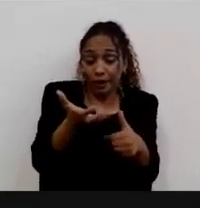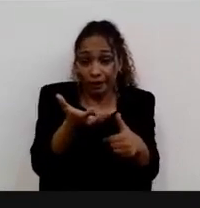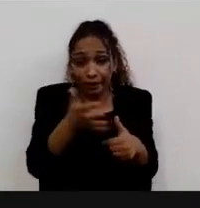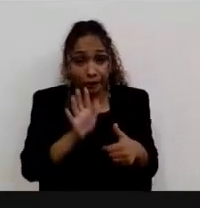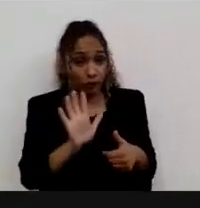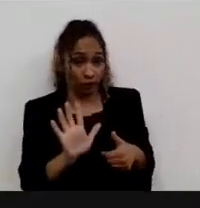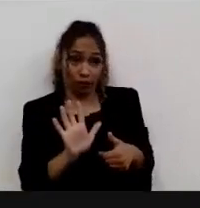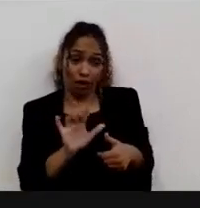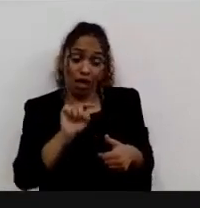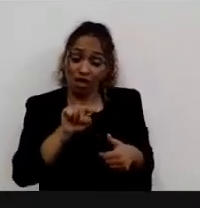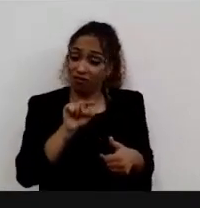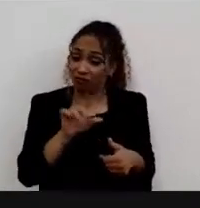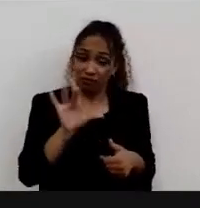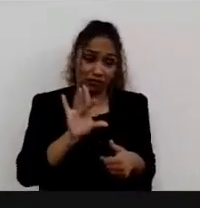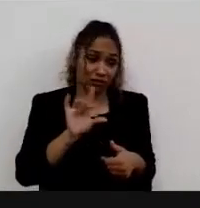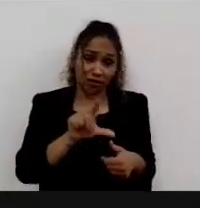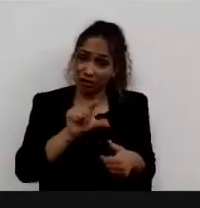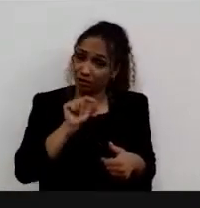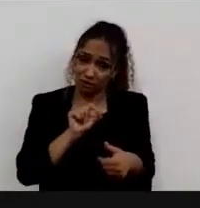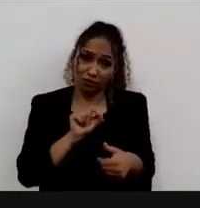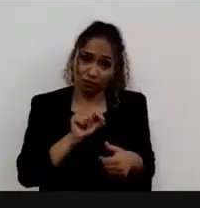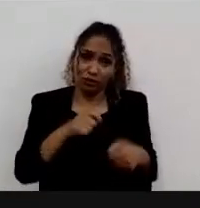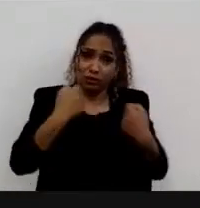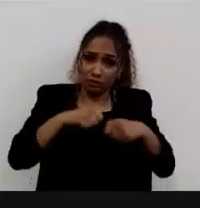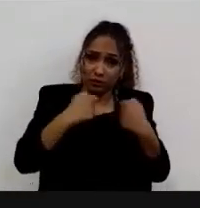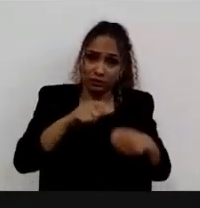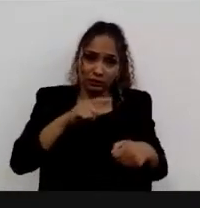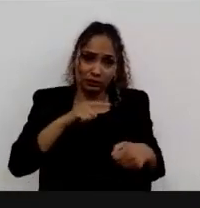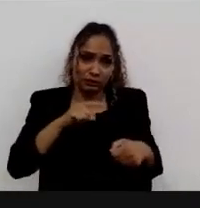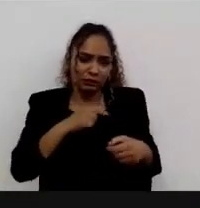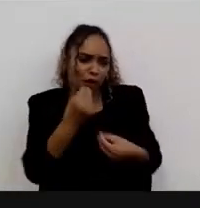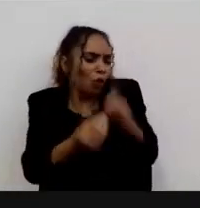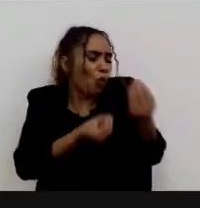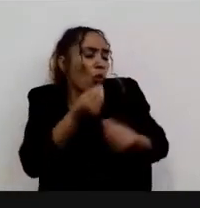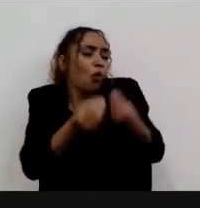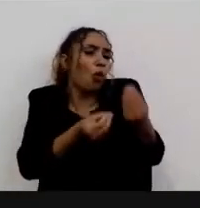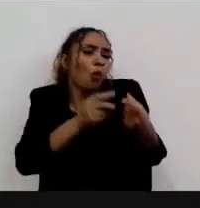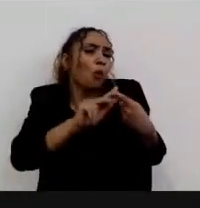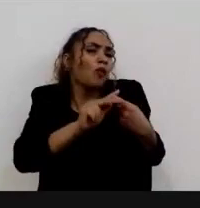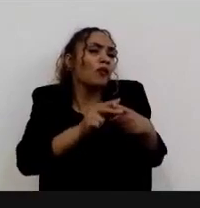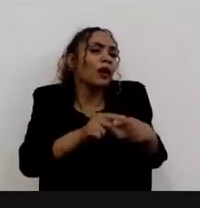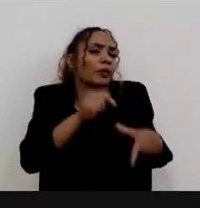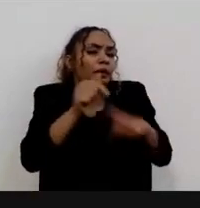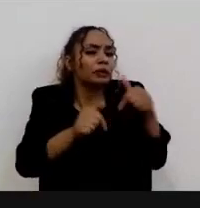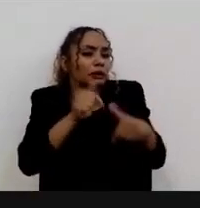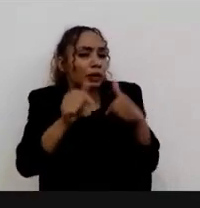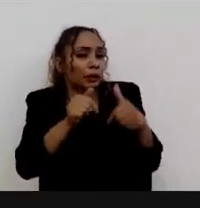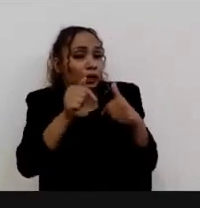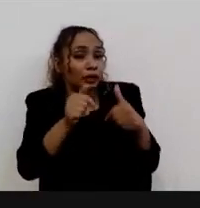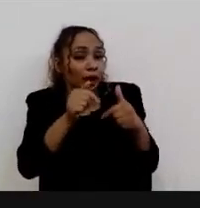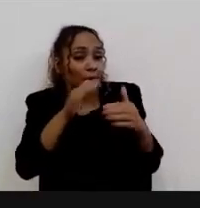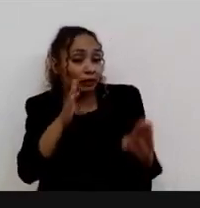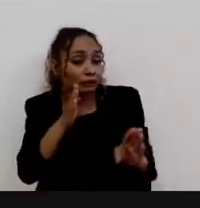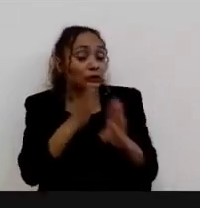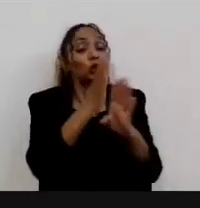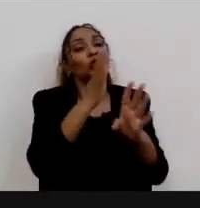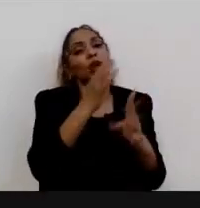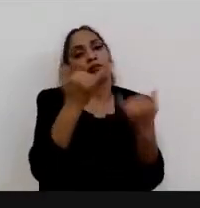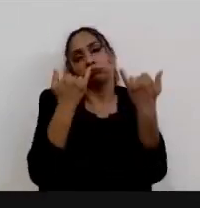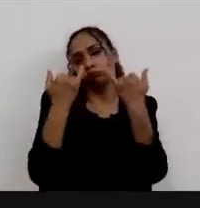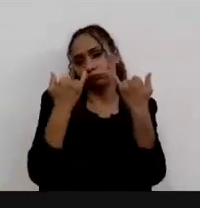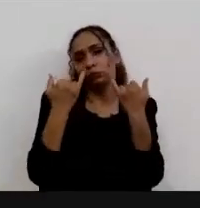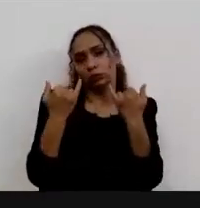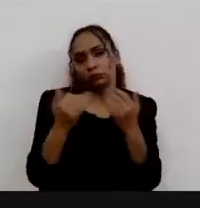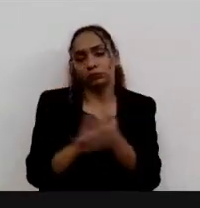são outros 500, né? Mas ele tem que ter nas suas mãos as ferramentas para ele poder atuar, para ele poder chegar na informação.